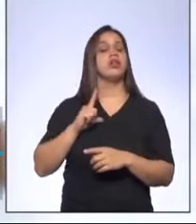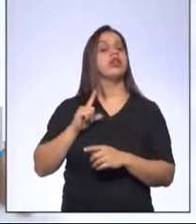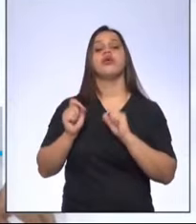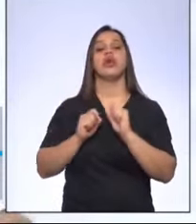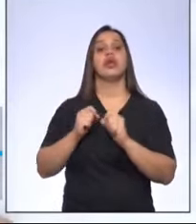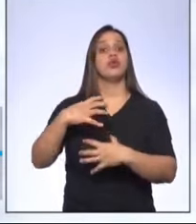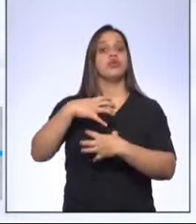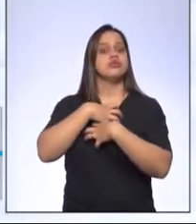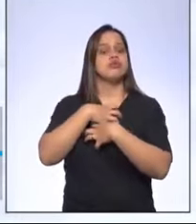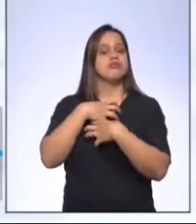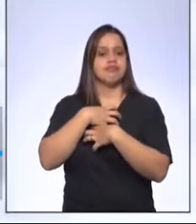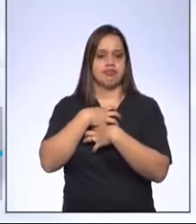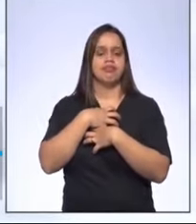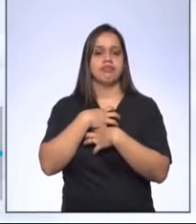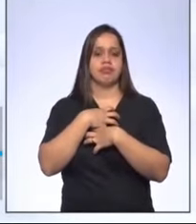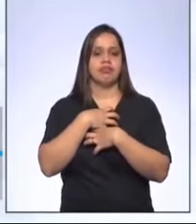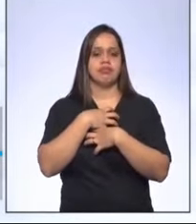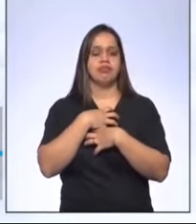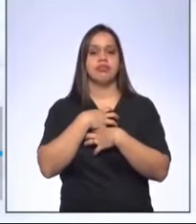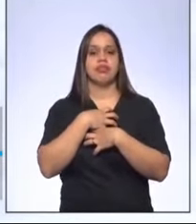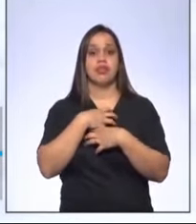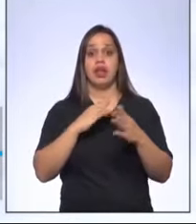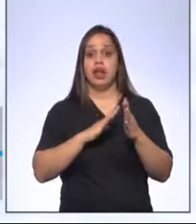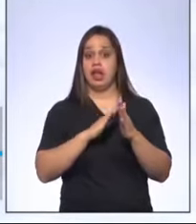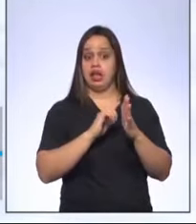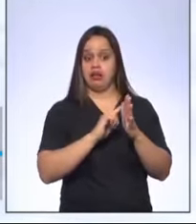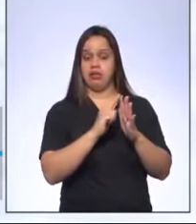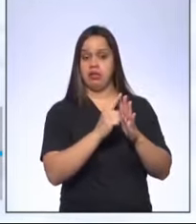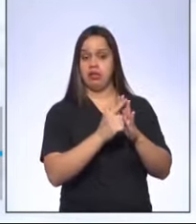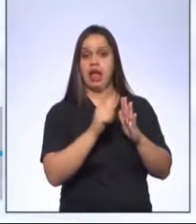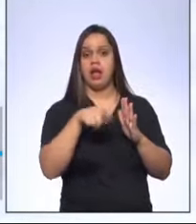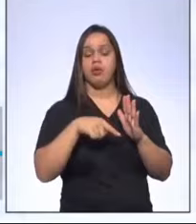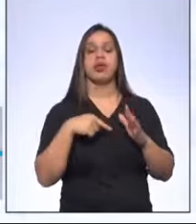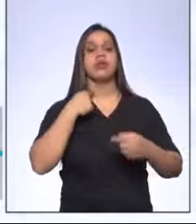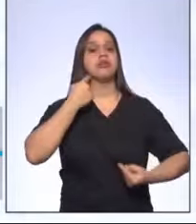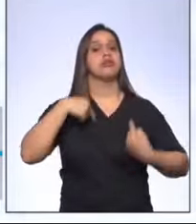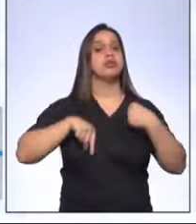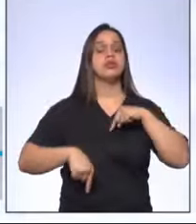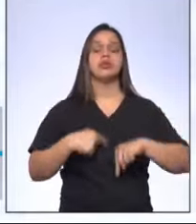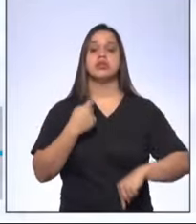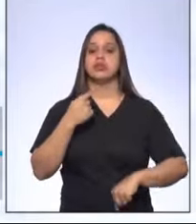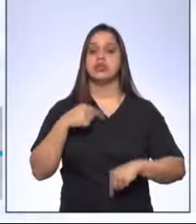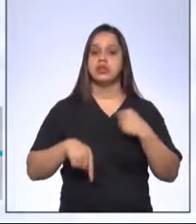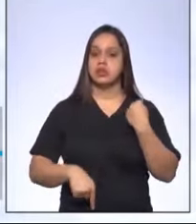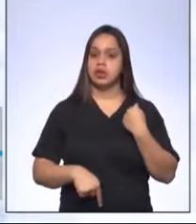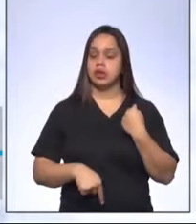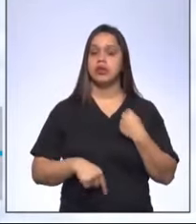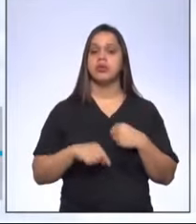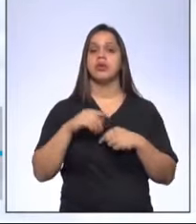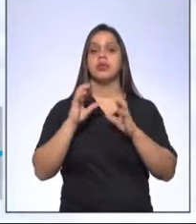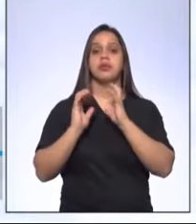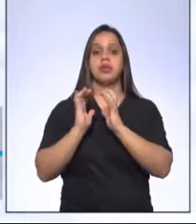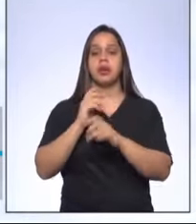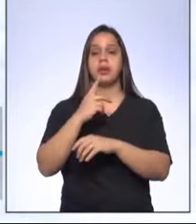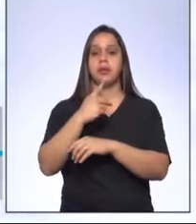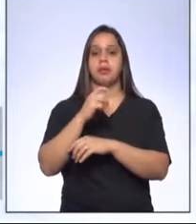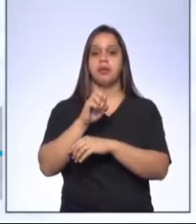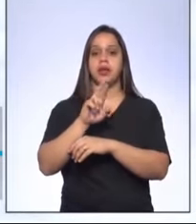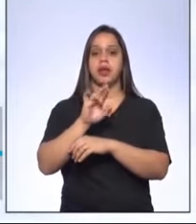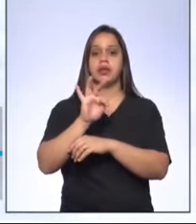sinto, tá bom? Esse sistema nervoso periférico. Por que periférico? Porque está na